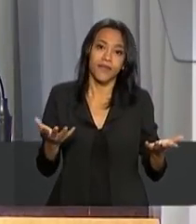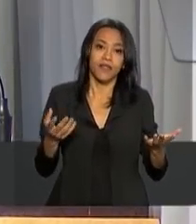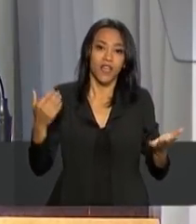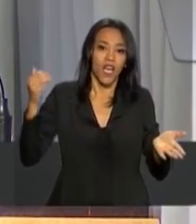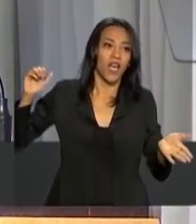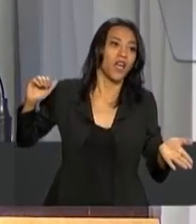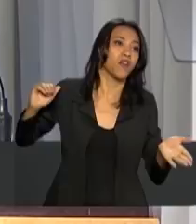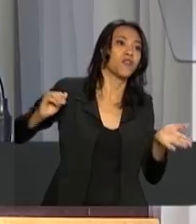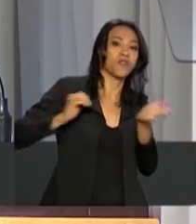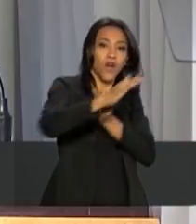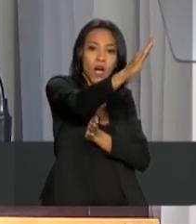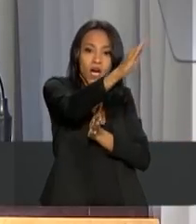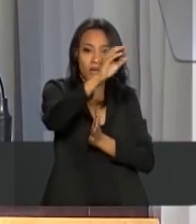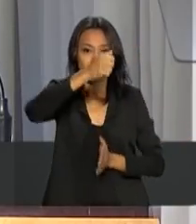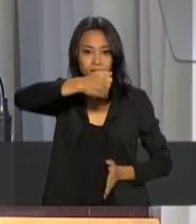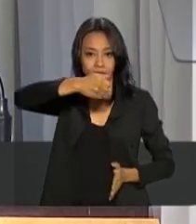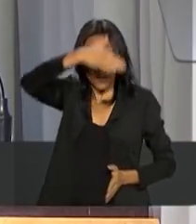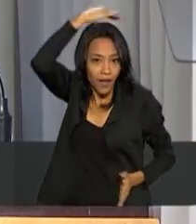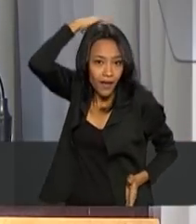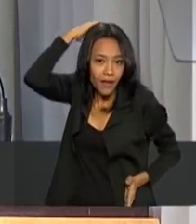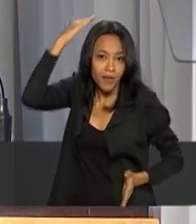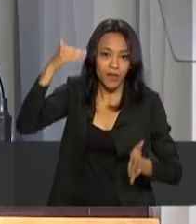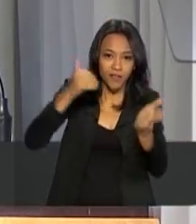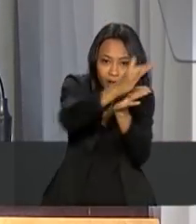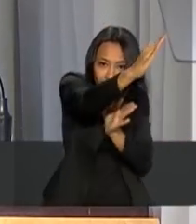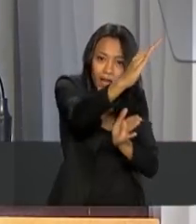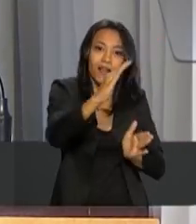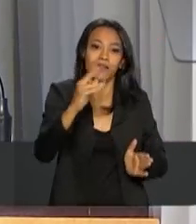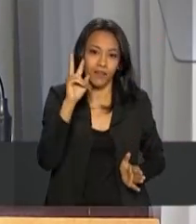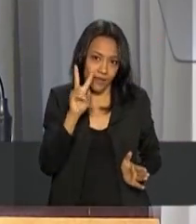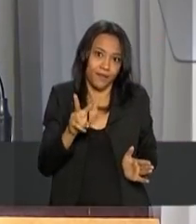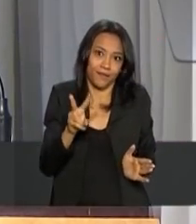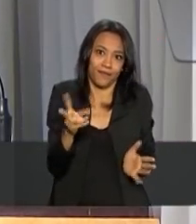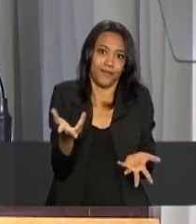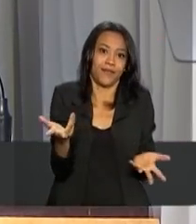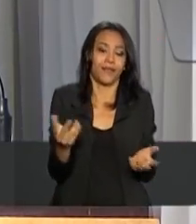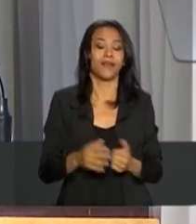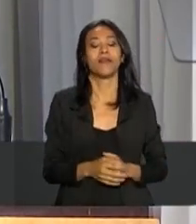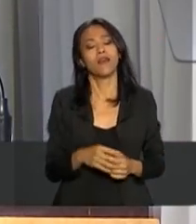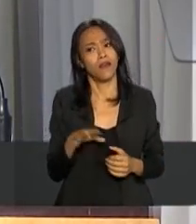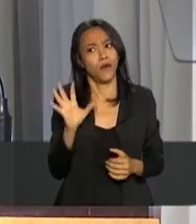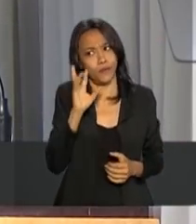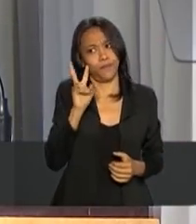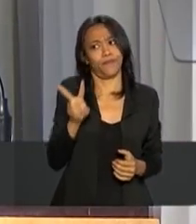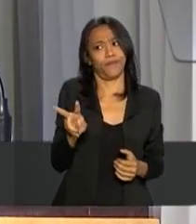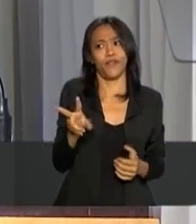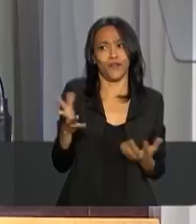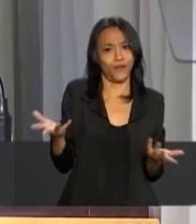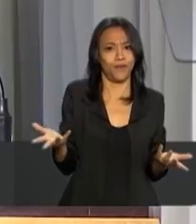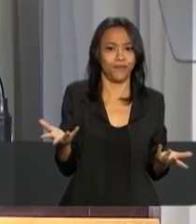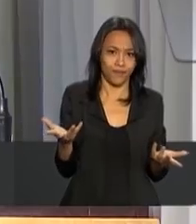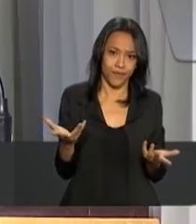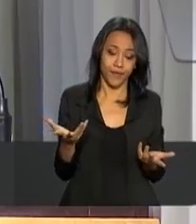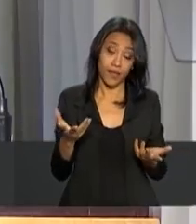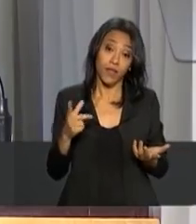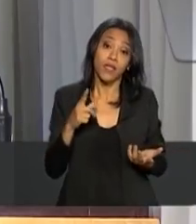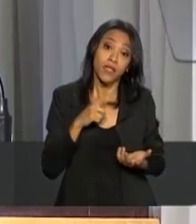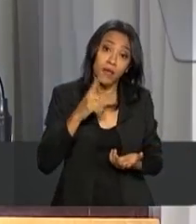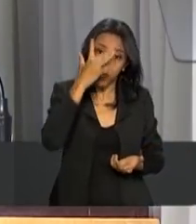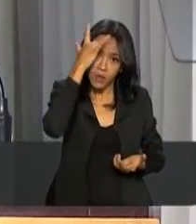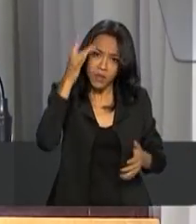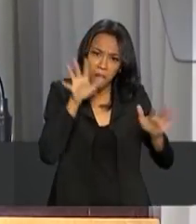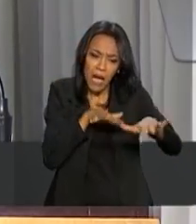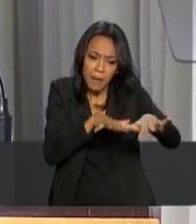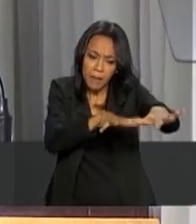Temer, etc., né? Essas coisas assim, né? Mas isso faz parte da democracia. Eu ouço aquilo e digo: que coisa boa. Tem gente se